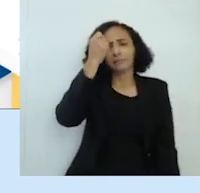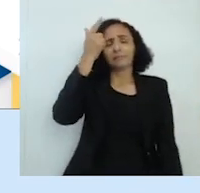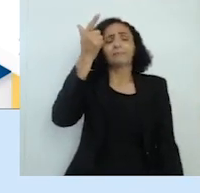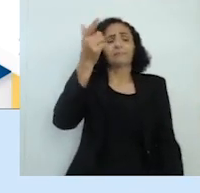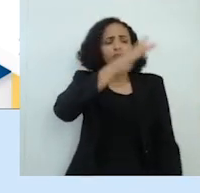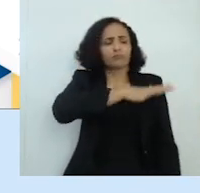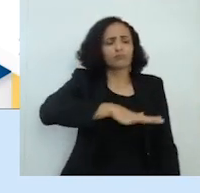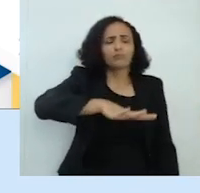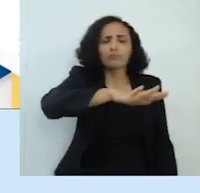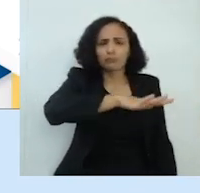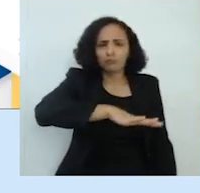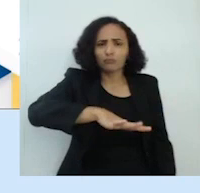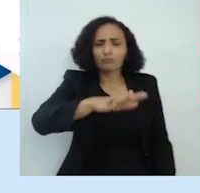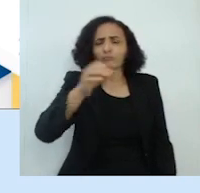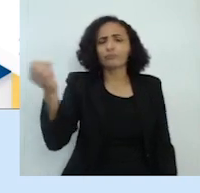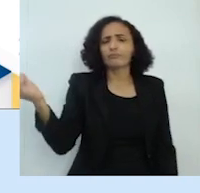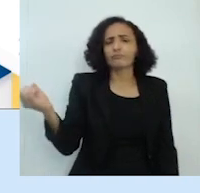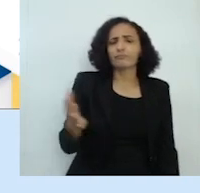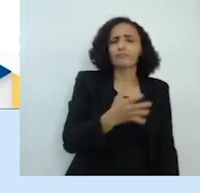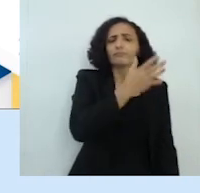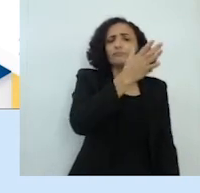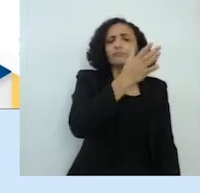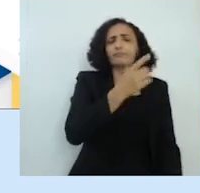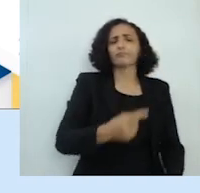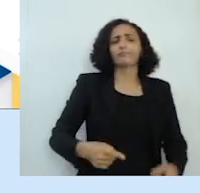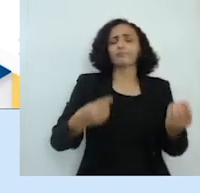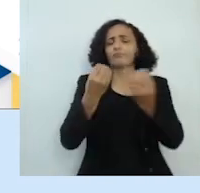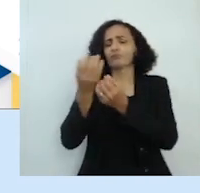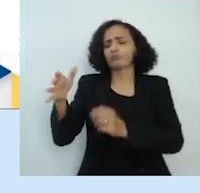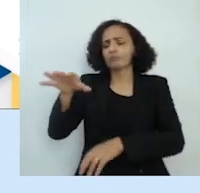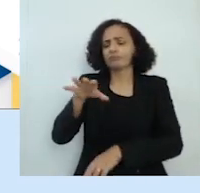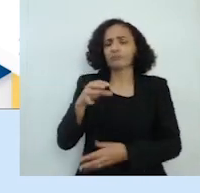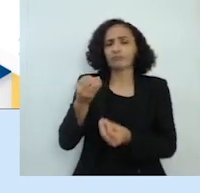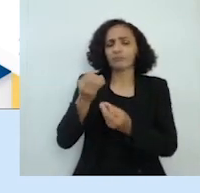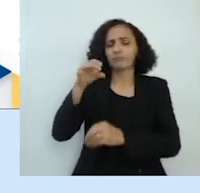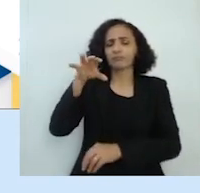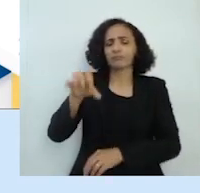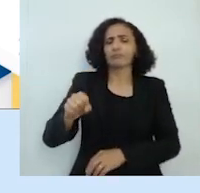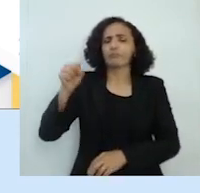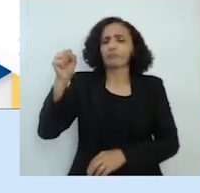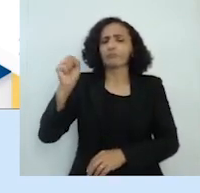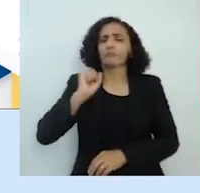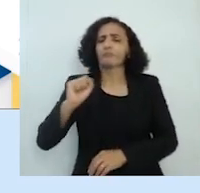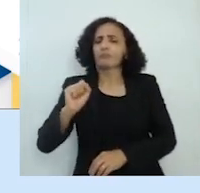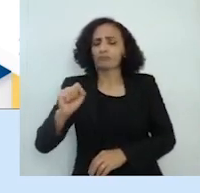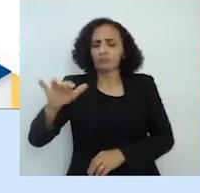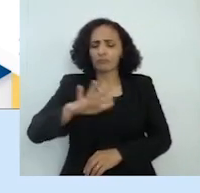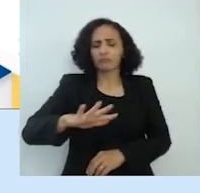novas ideias, para contestar as propriedades privadas no meio de produção.